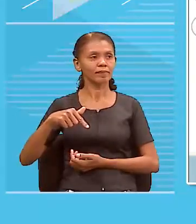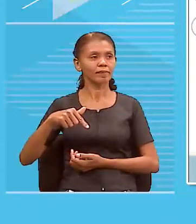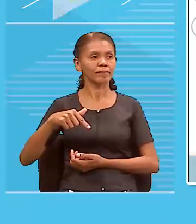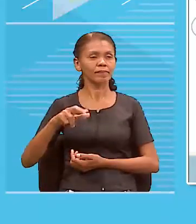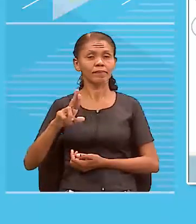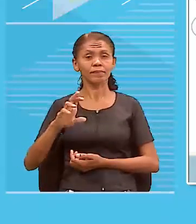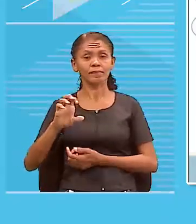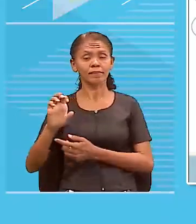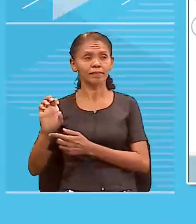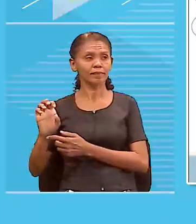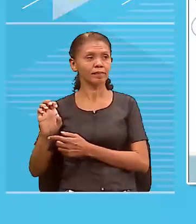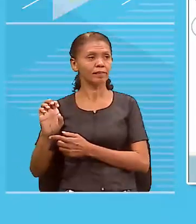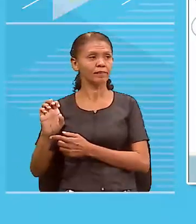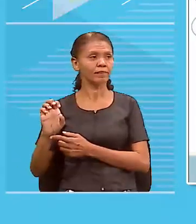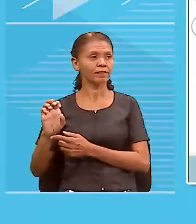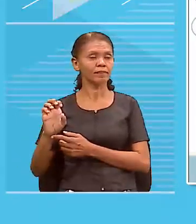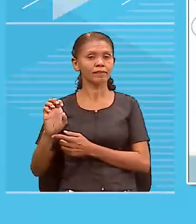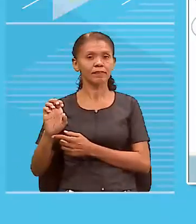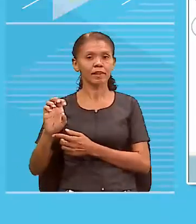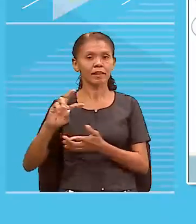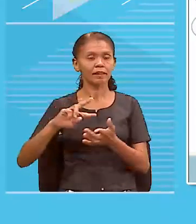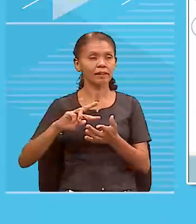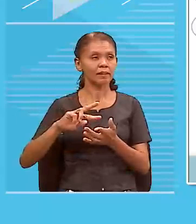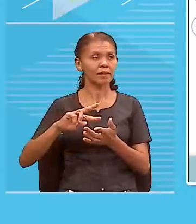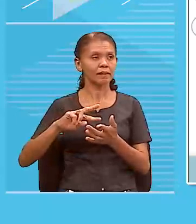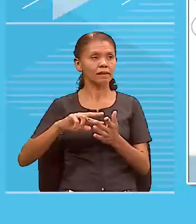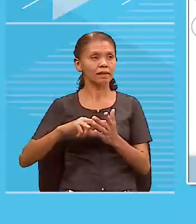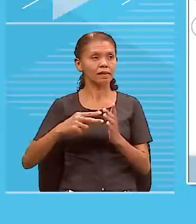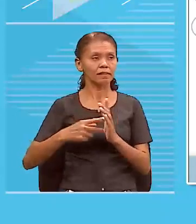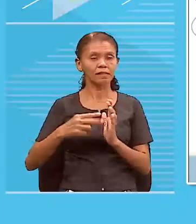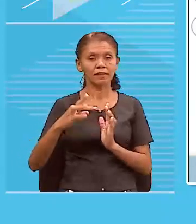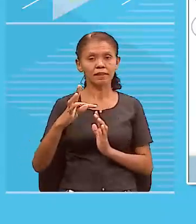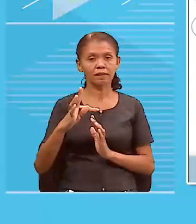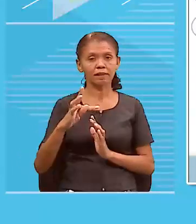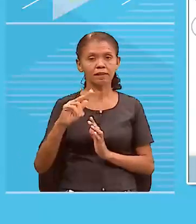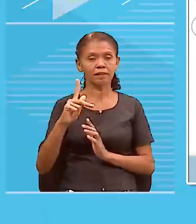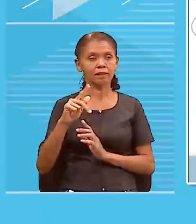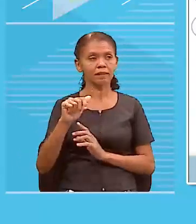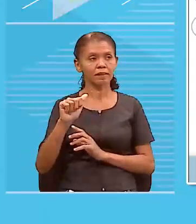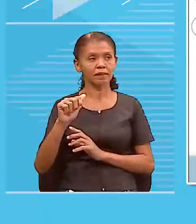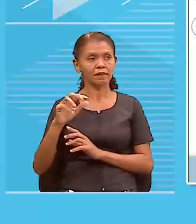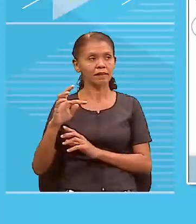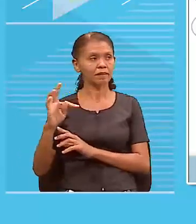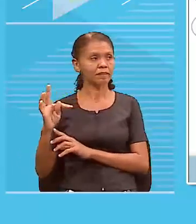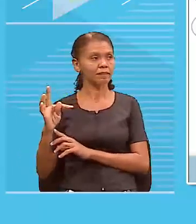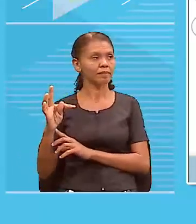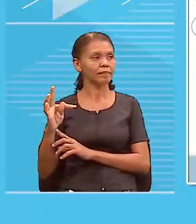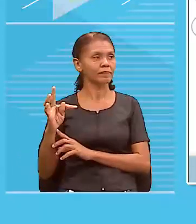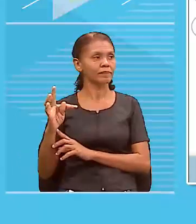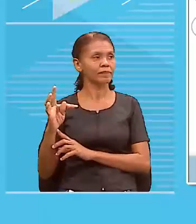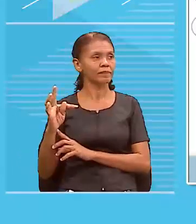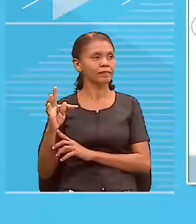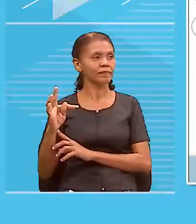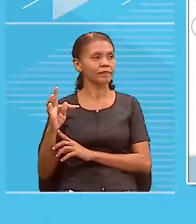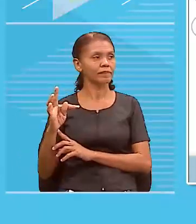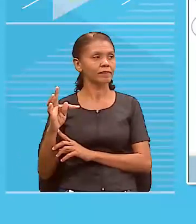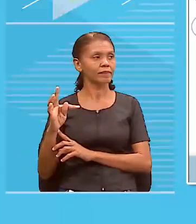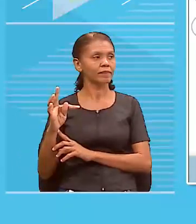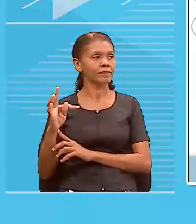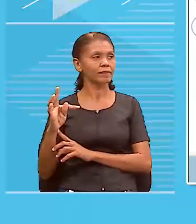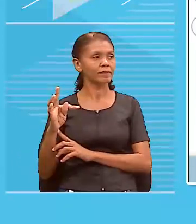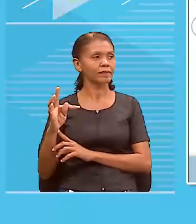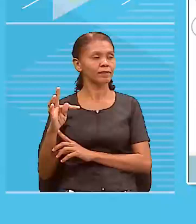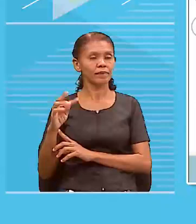pessoa né ele substitui eu e deixando mais informal uma conversa tá can